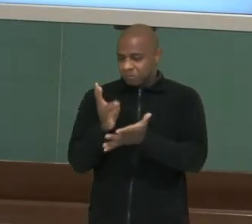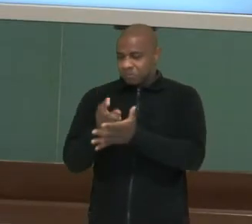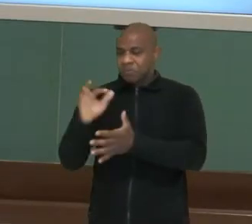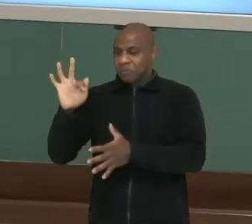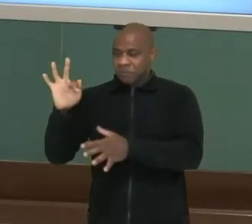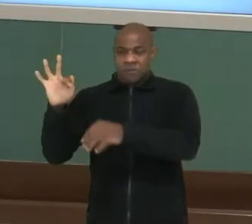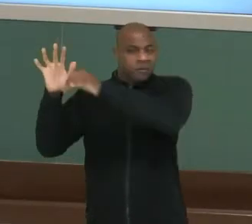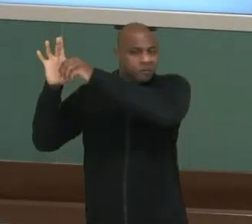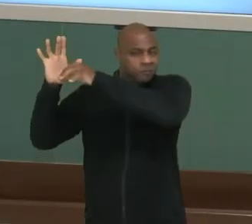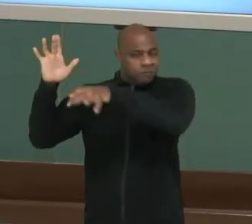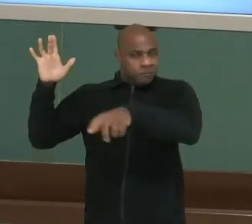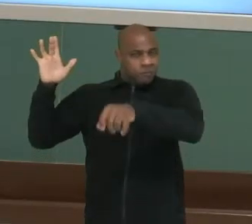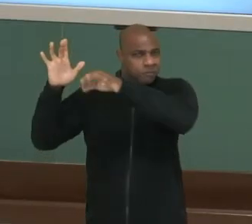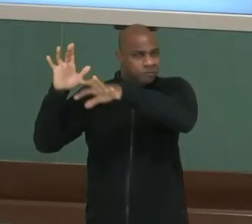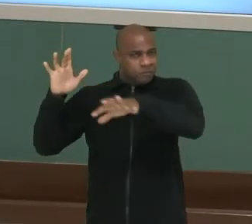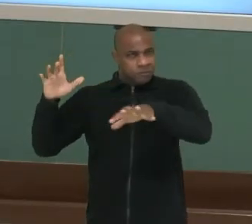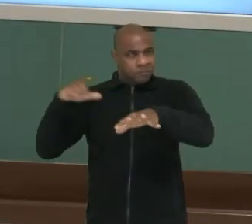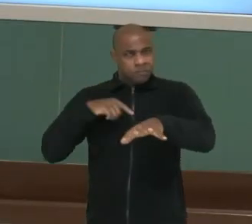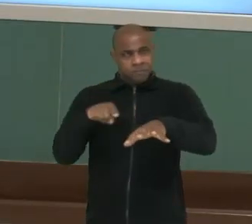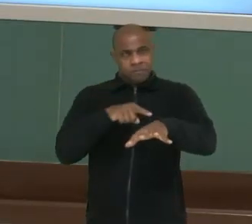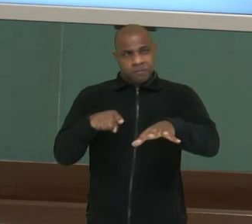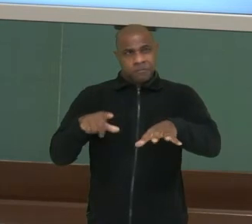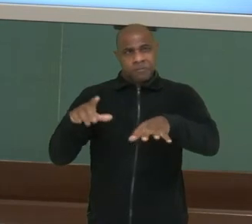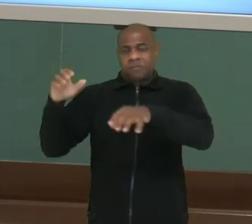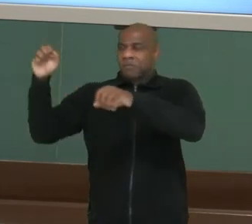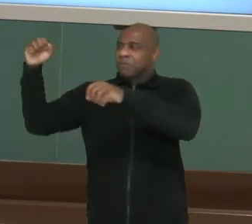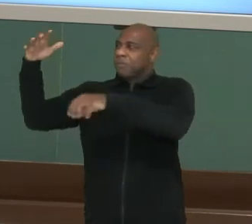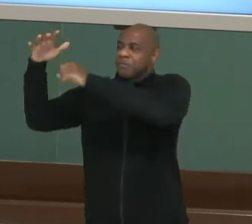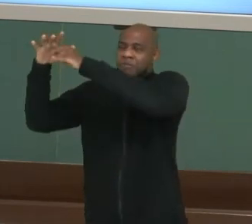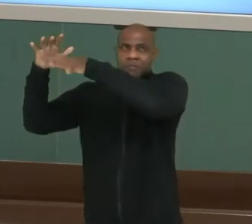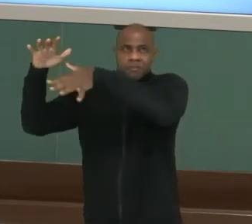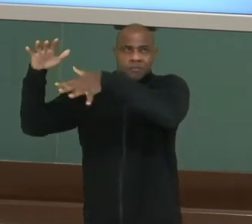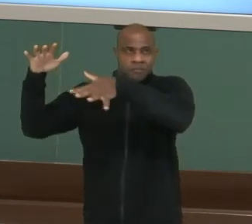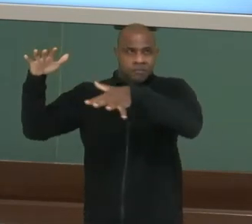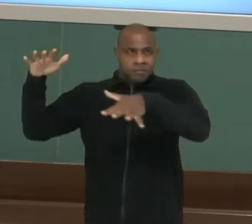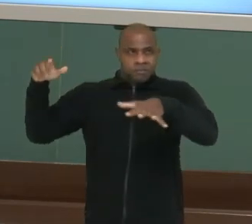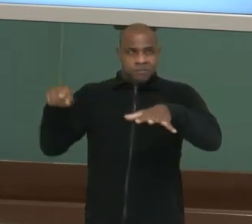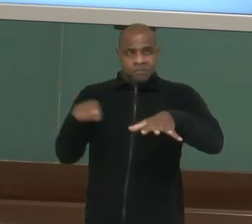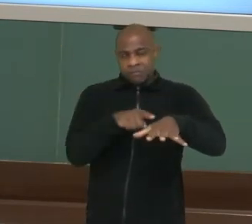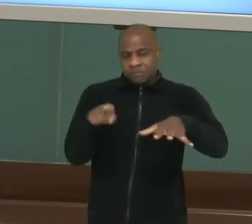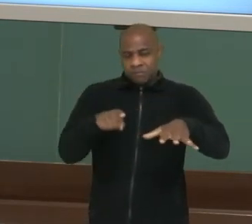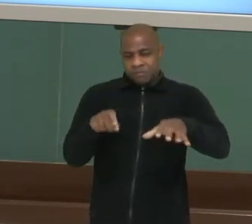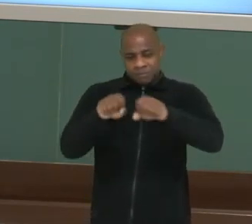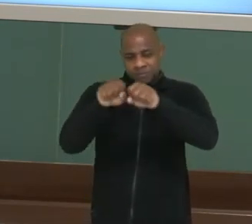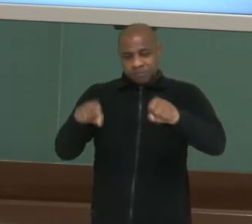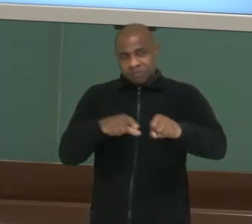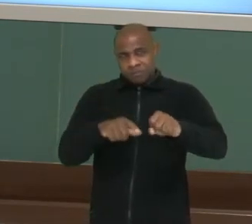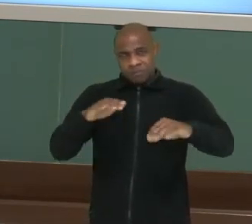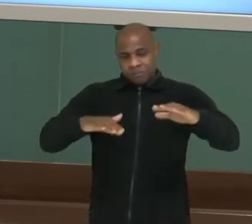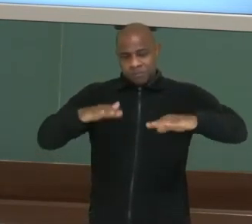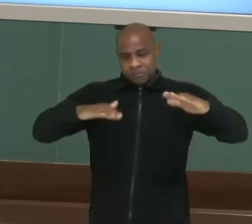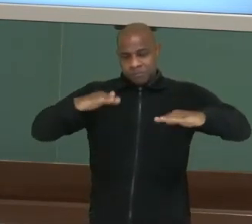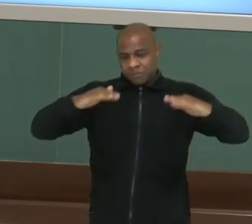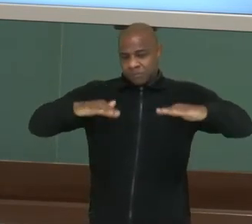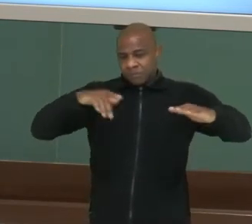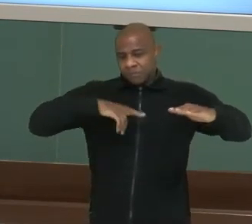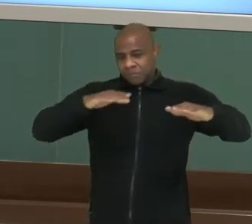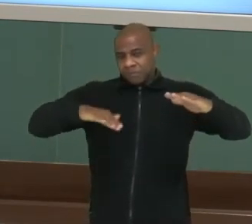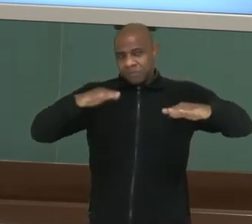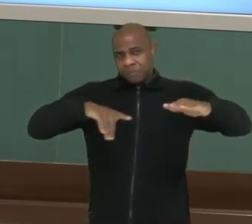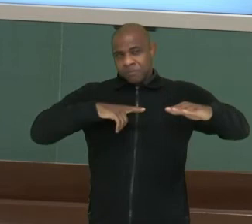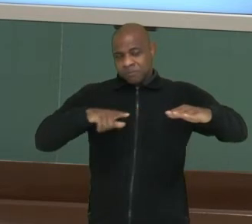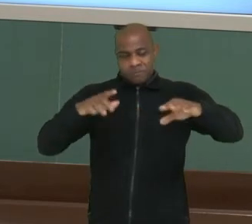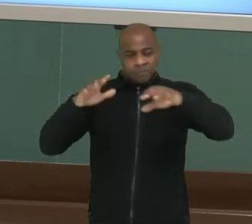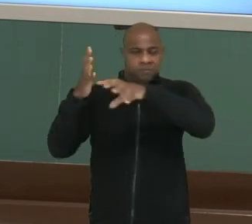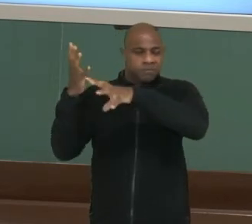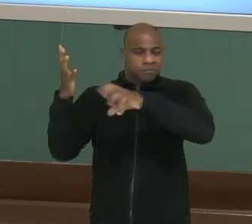Então eles entram em ressonância. Toda vez que você tem essa condição, o sistema vai entrar em ressonância. E aí o rádio vai